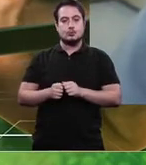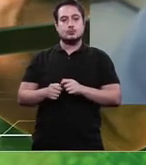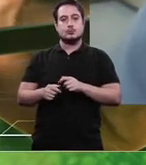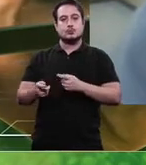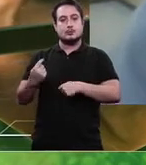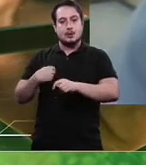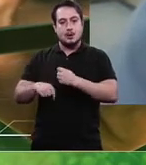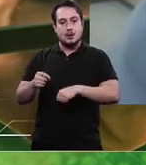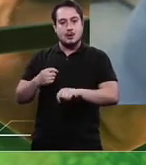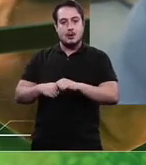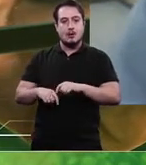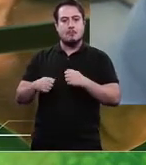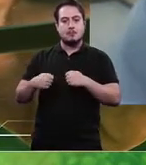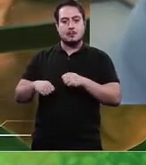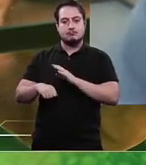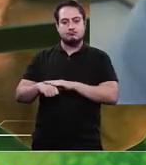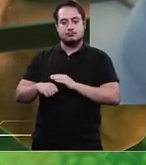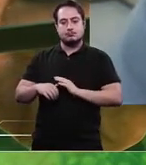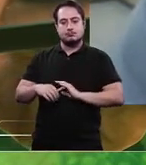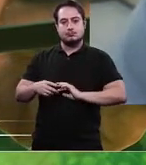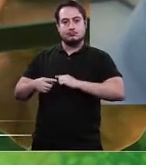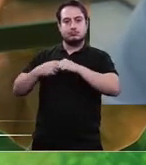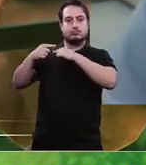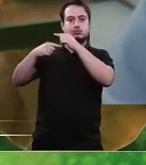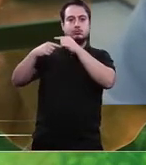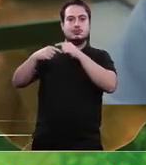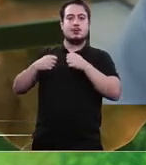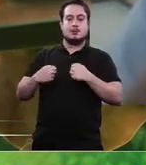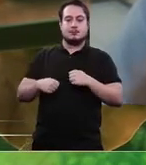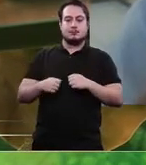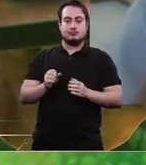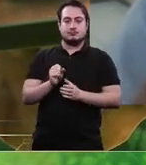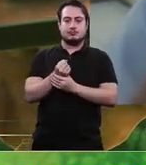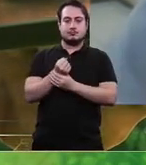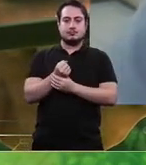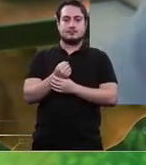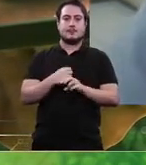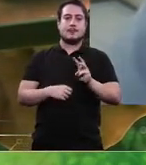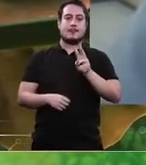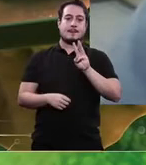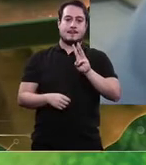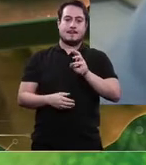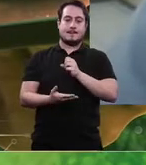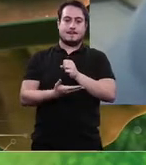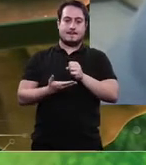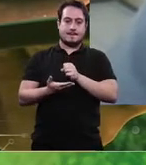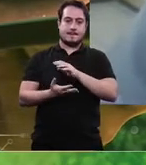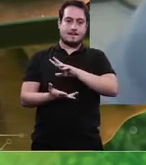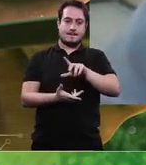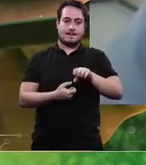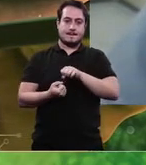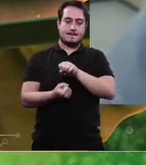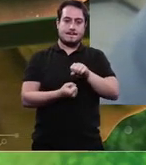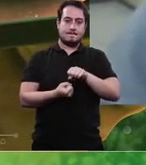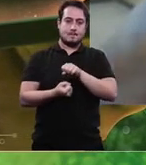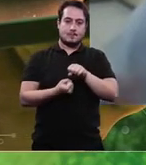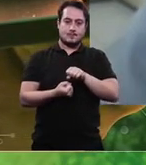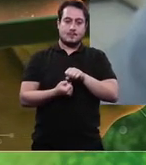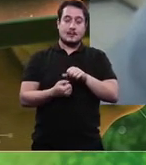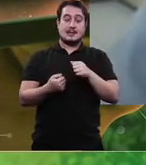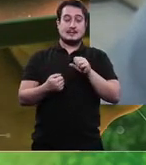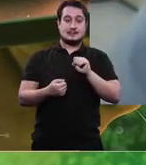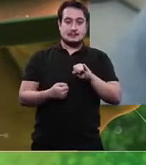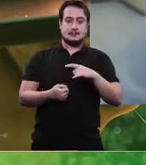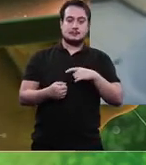ter prosperidade, ele tem que estar amparado, Francisco, pelos três pilares da sustentabilidade, senão ele não